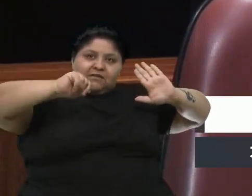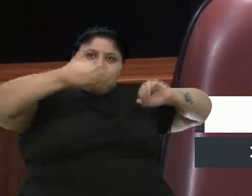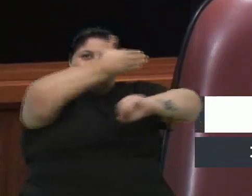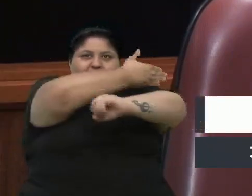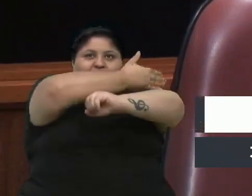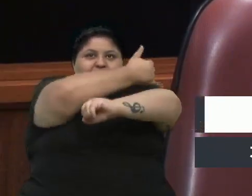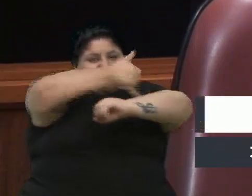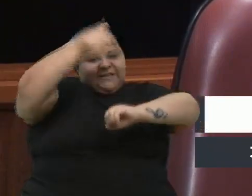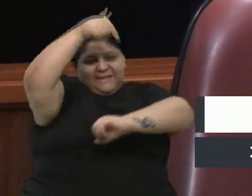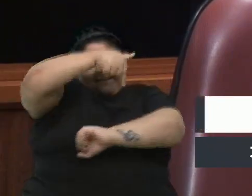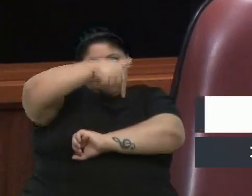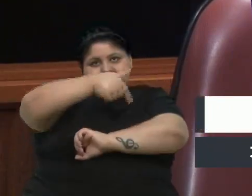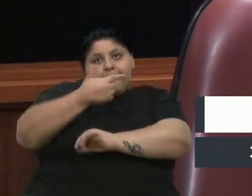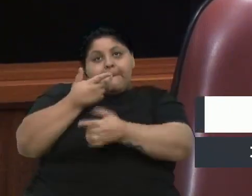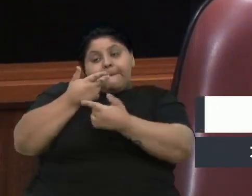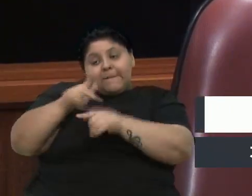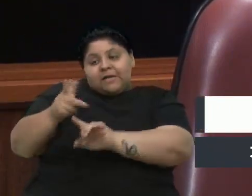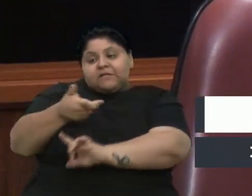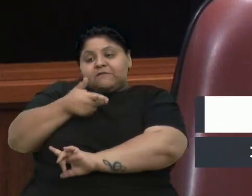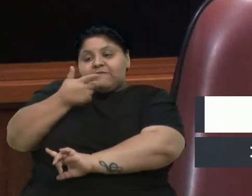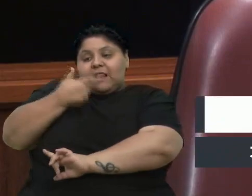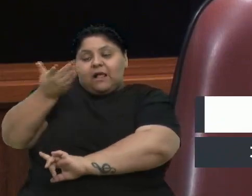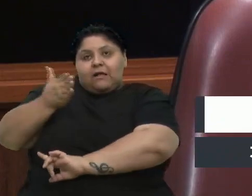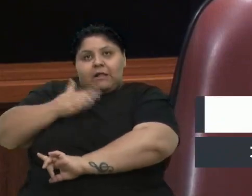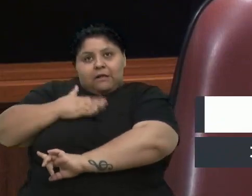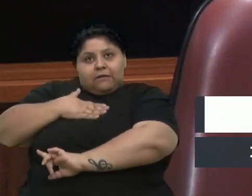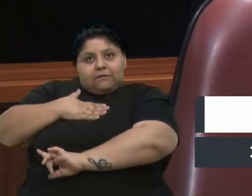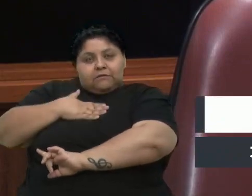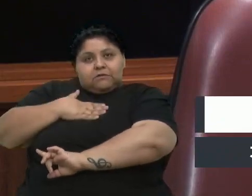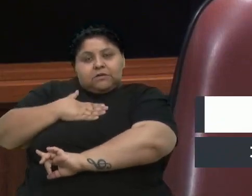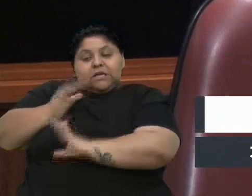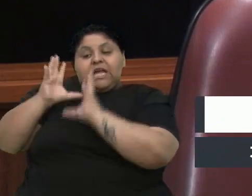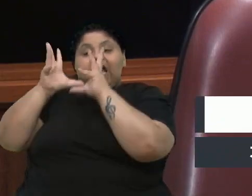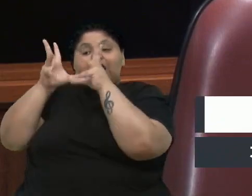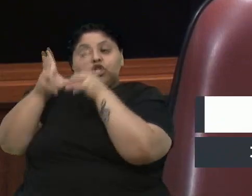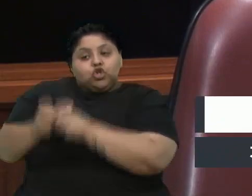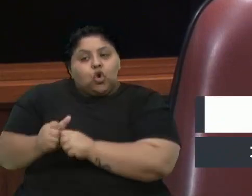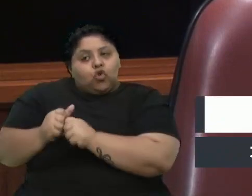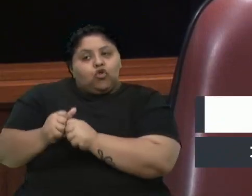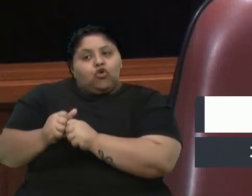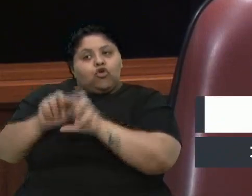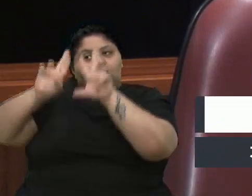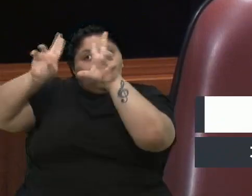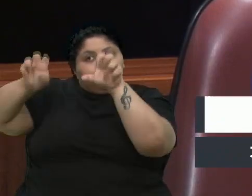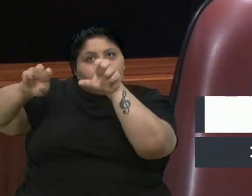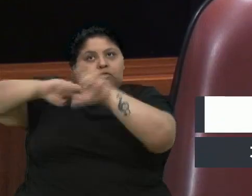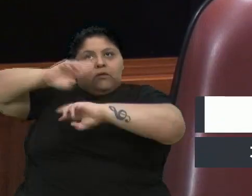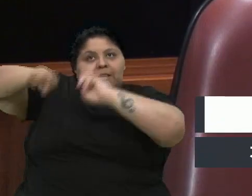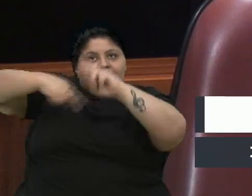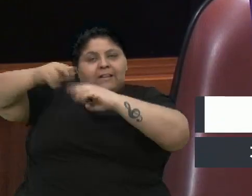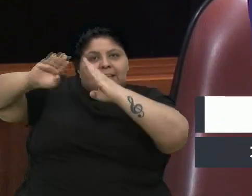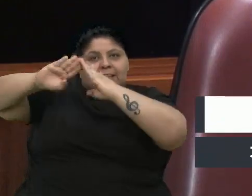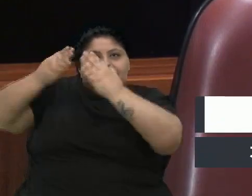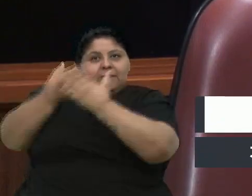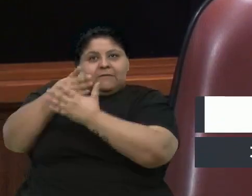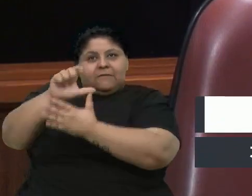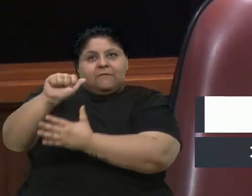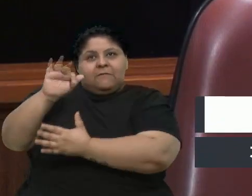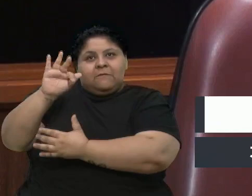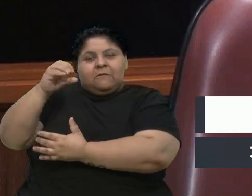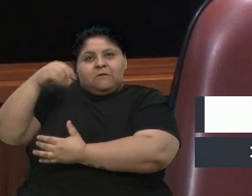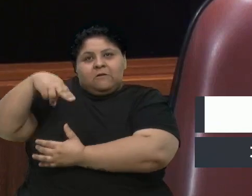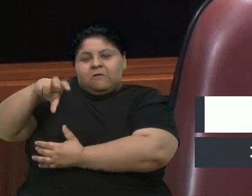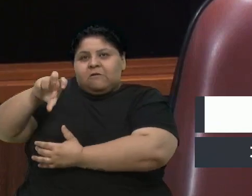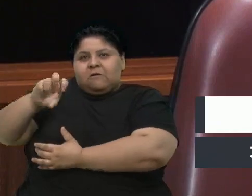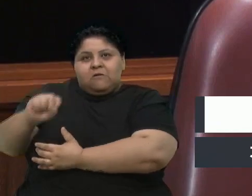me foi dito pelo gabinete do prefeito que todo o assunto relacionado à escola Afonso Seco não